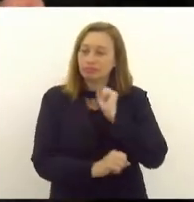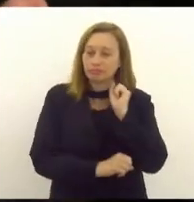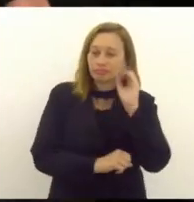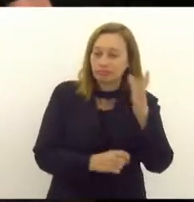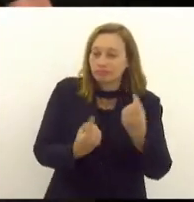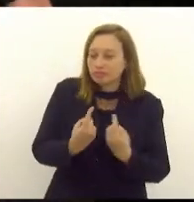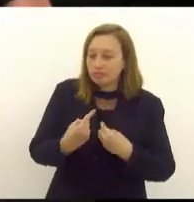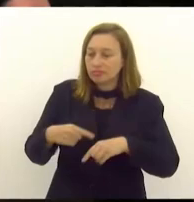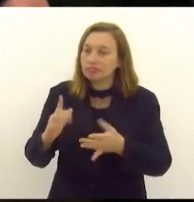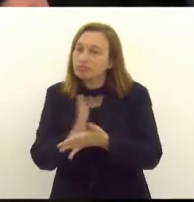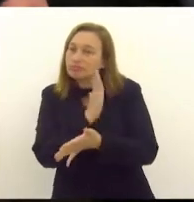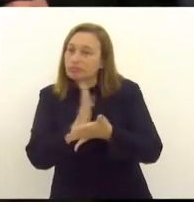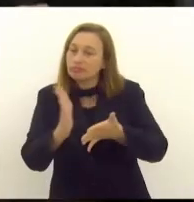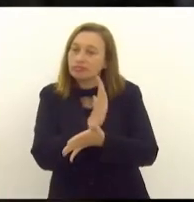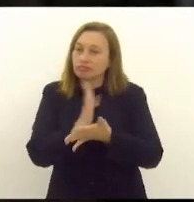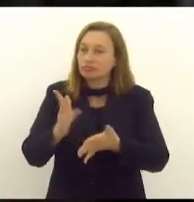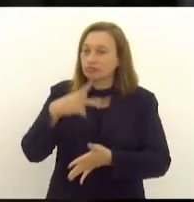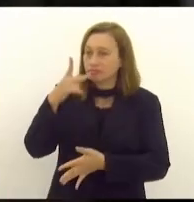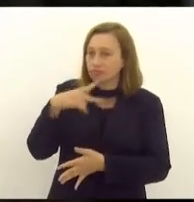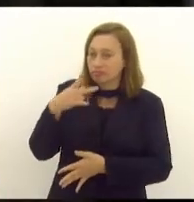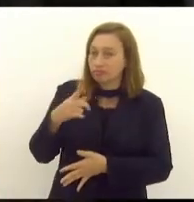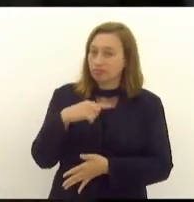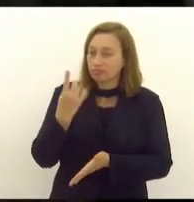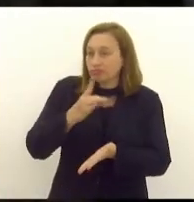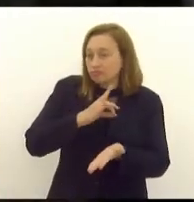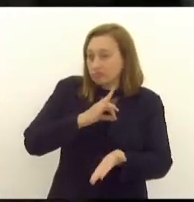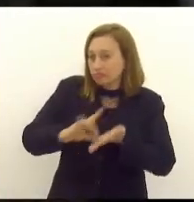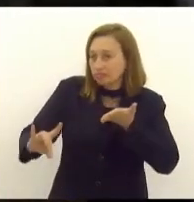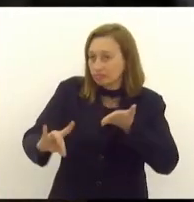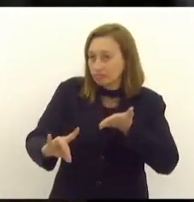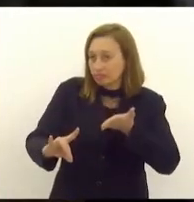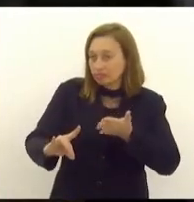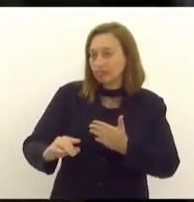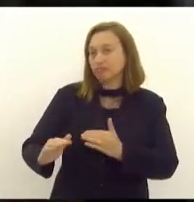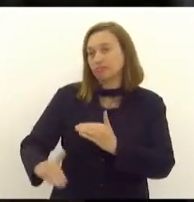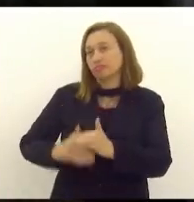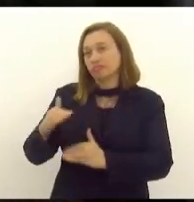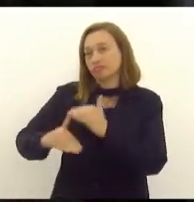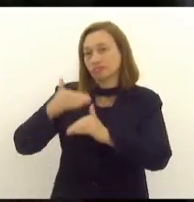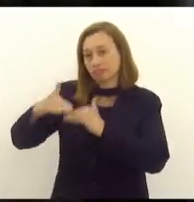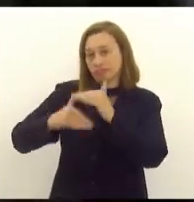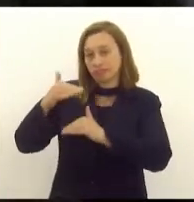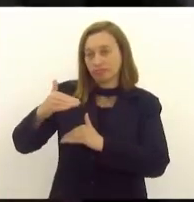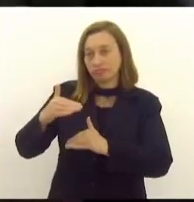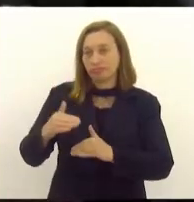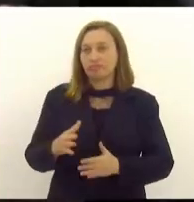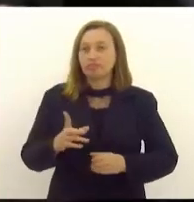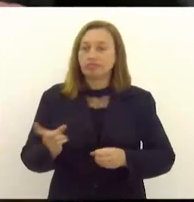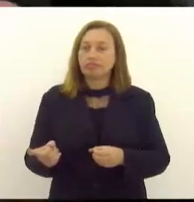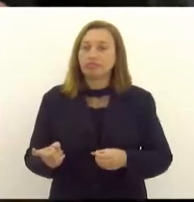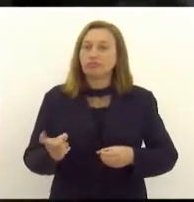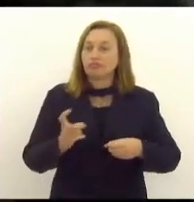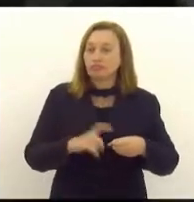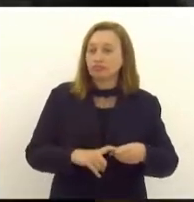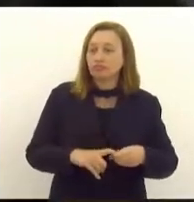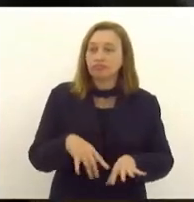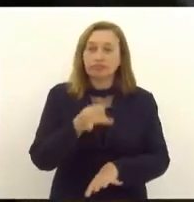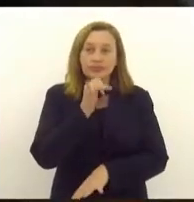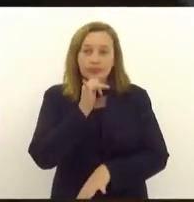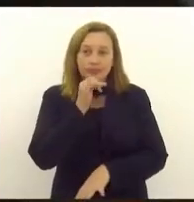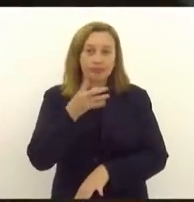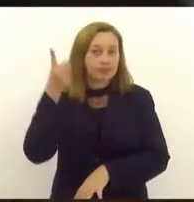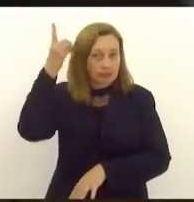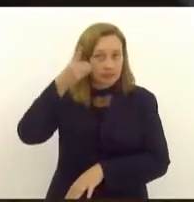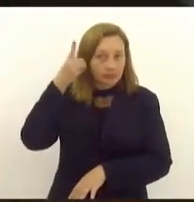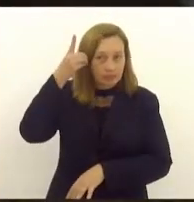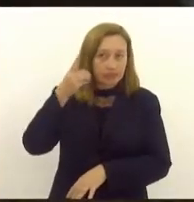incautos dizem que nós somos inimigos do Progresso a recuperação por exemplo tá aqui o